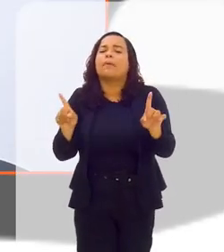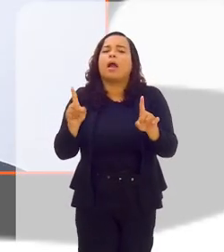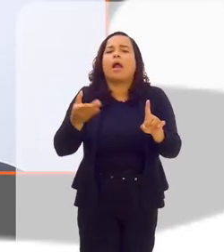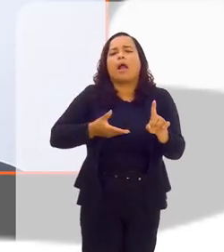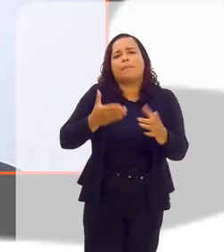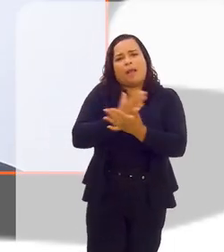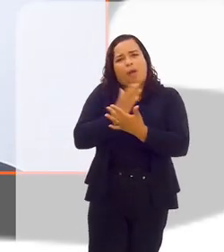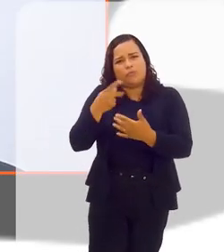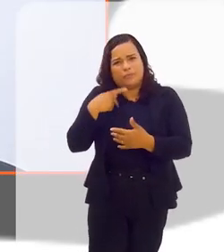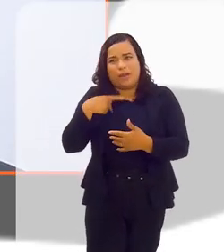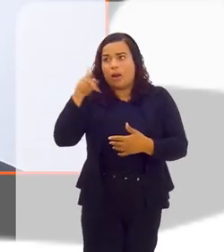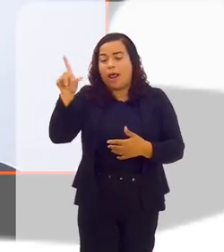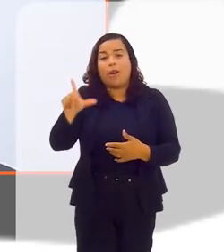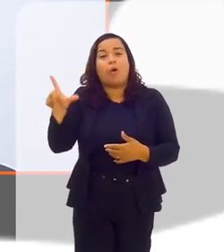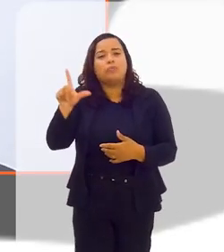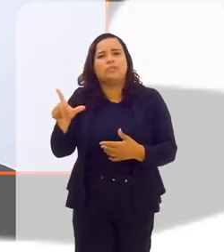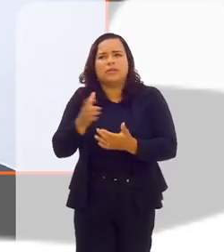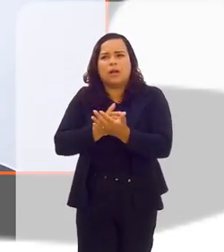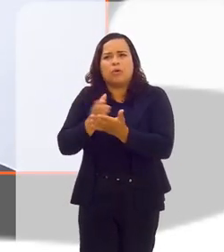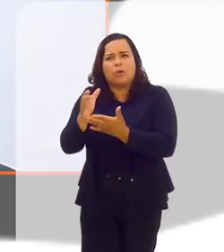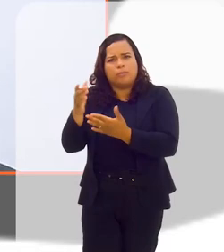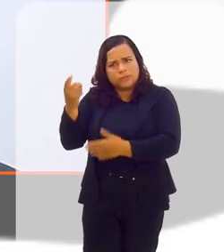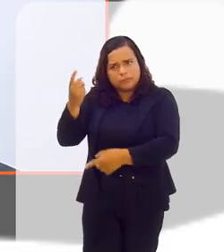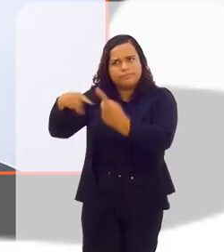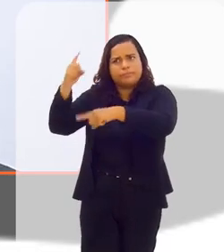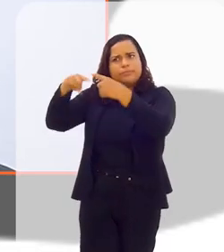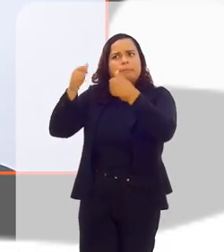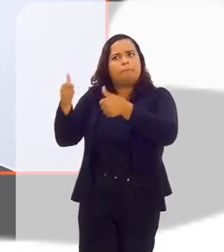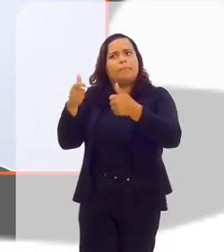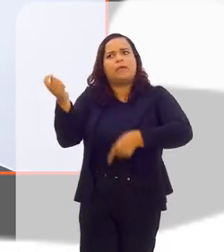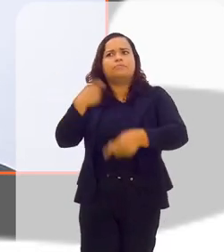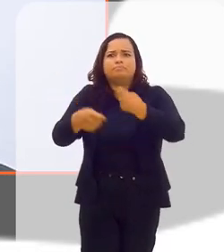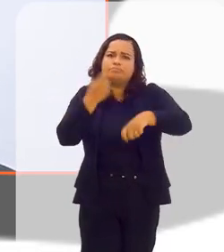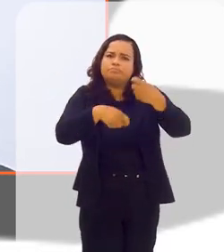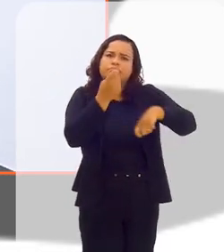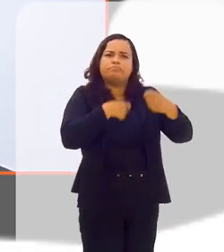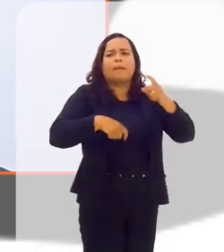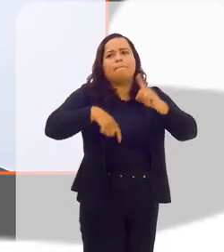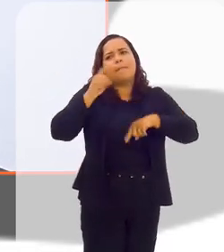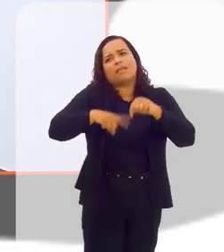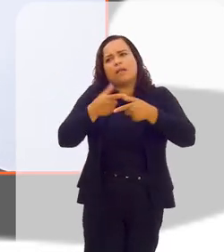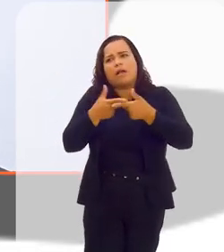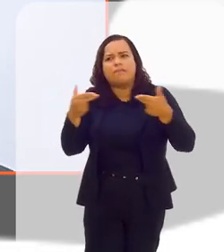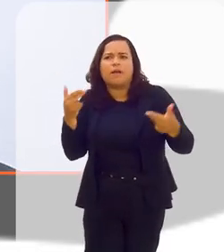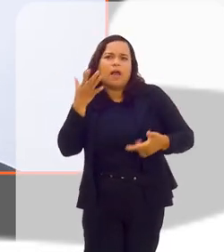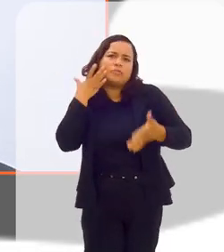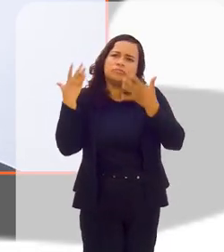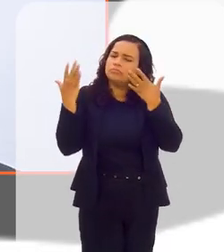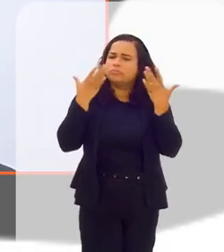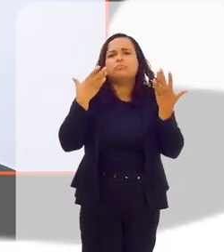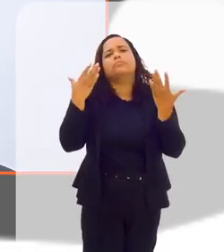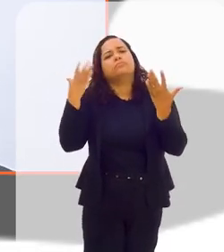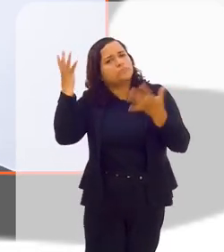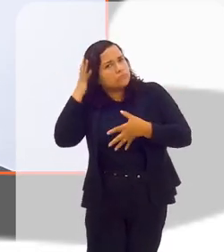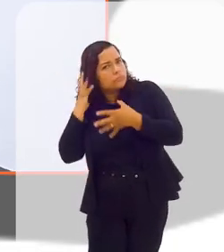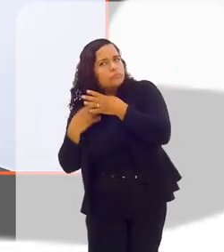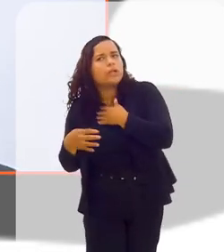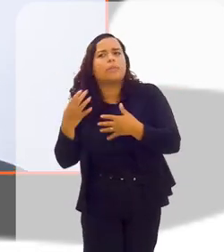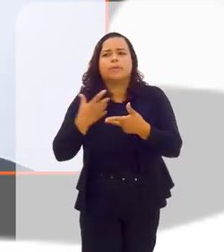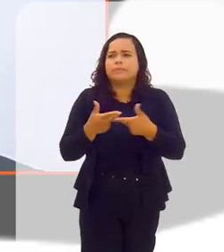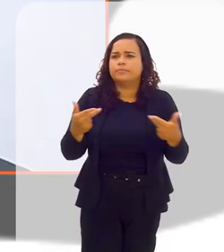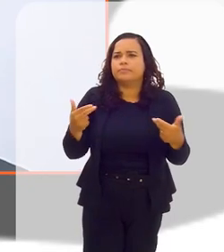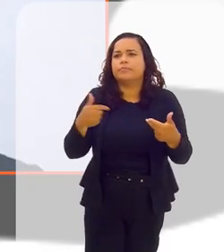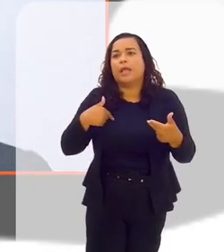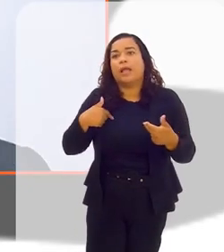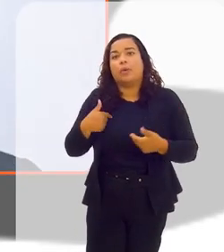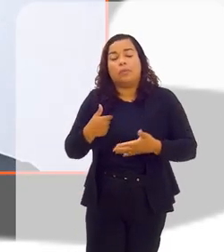em Londrina que estavam começando a ter um êxito muito grande em comercialização de cosméticos, onde eu peguei a representação,